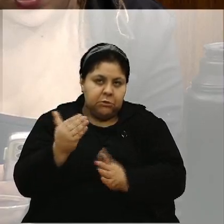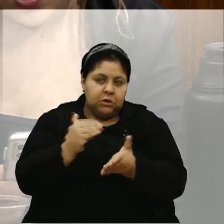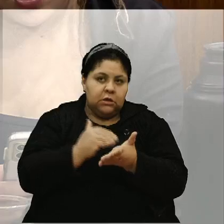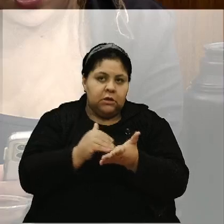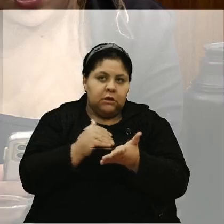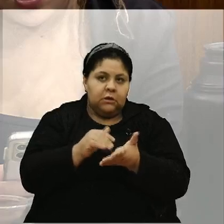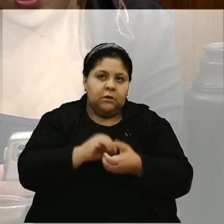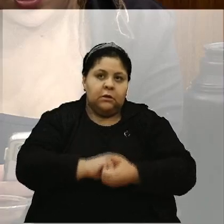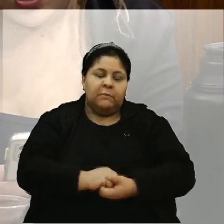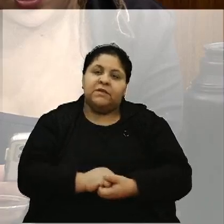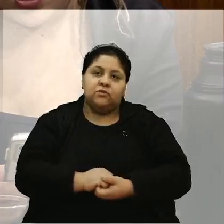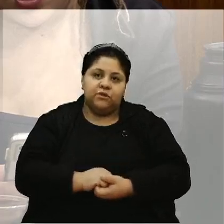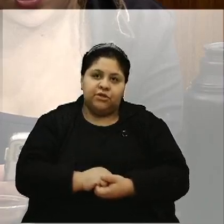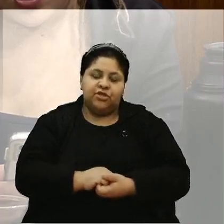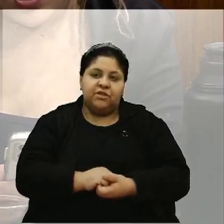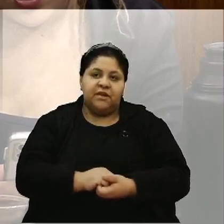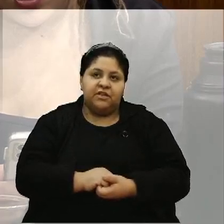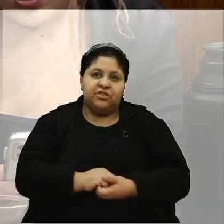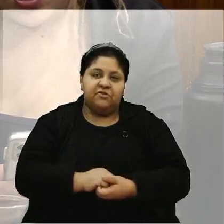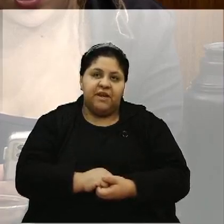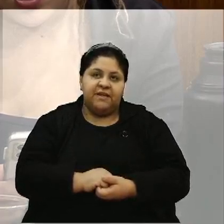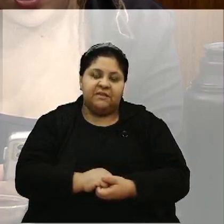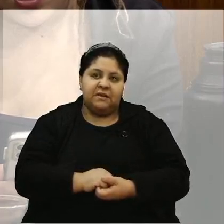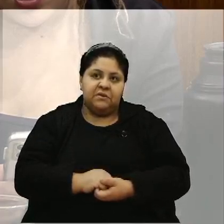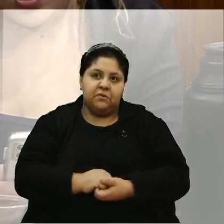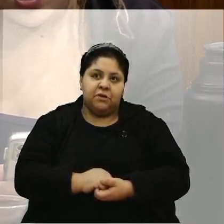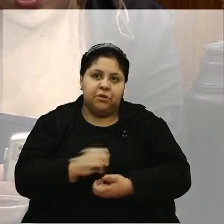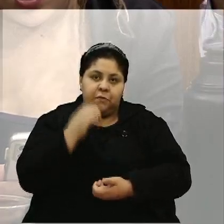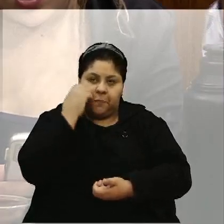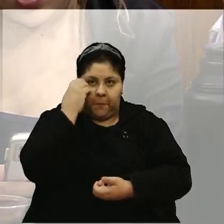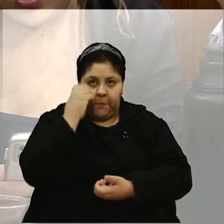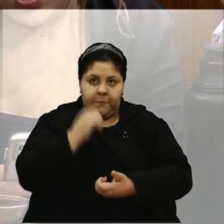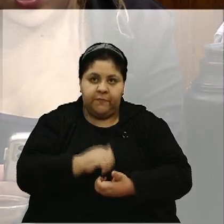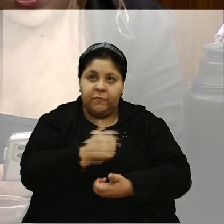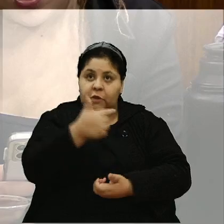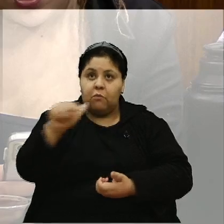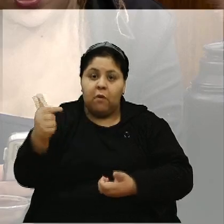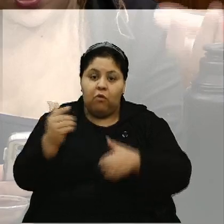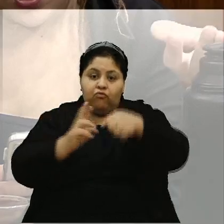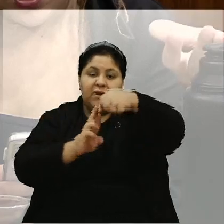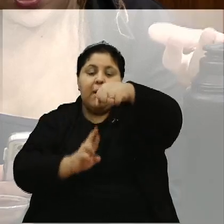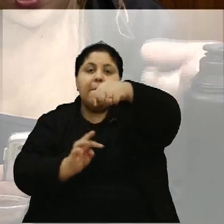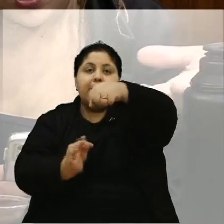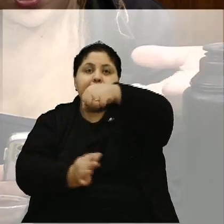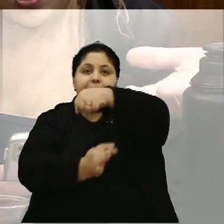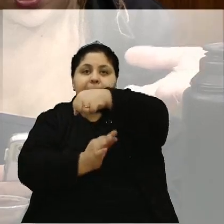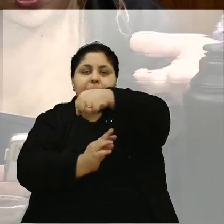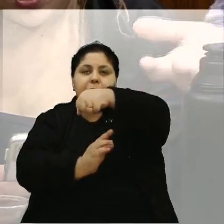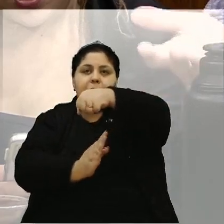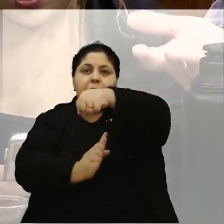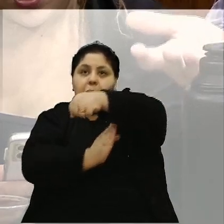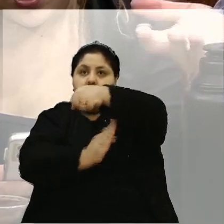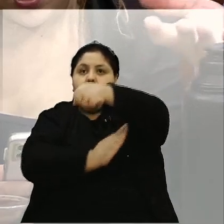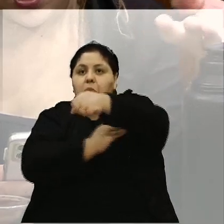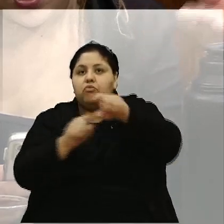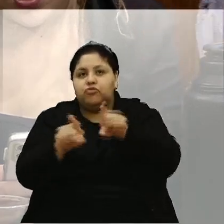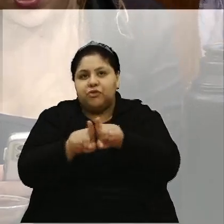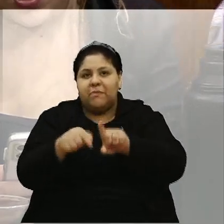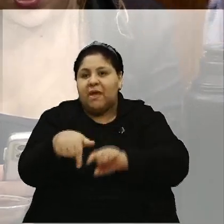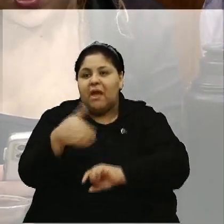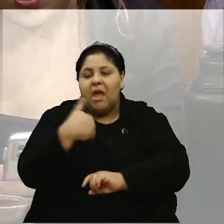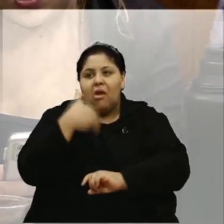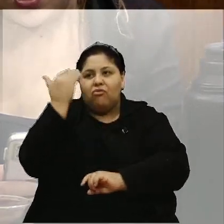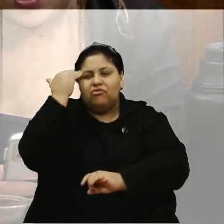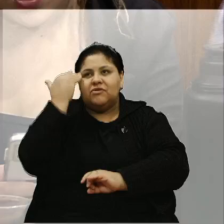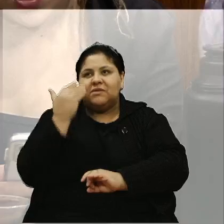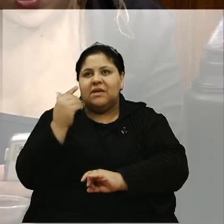Bom, se as pessoas disserem, olha, podemos fazer uma outra rota, uma outra ponte provisória. Porque aí eu não sei. Se